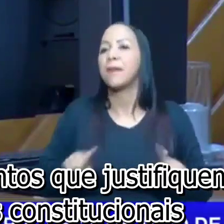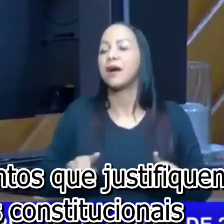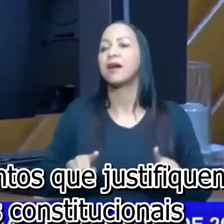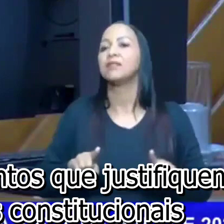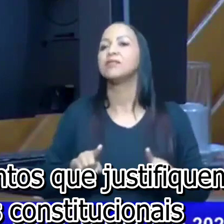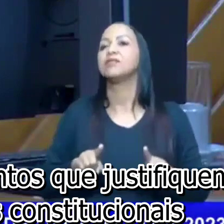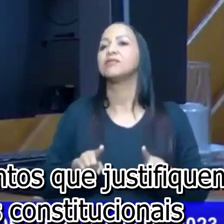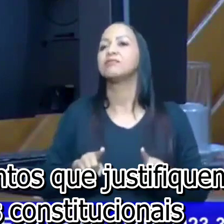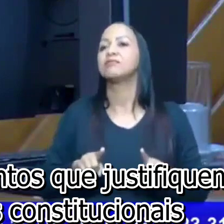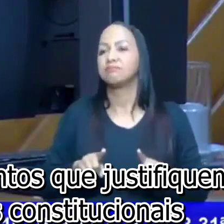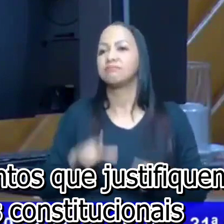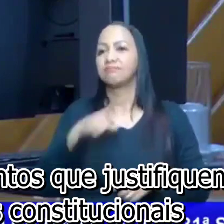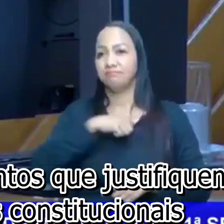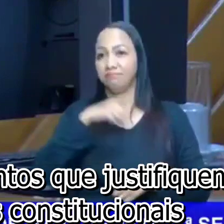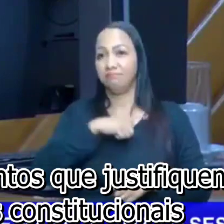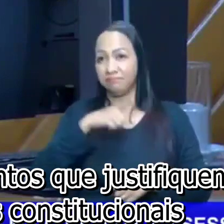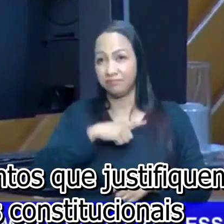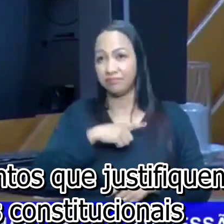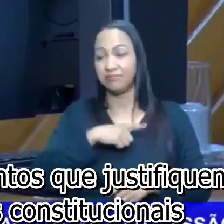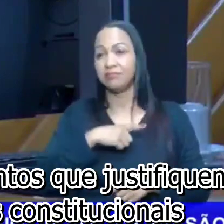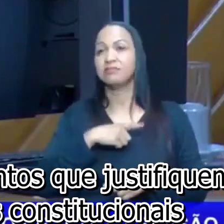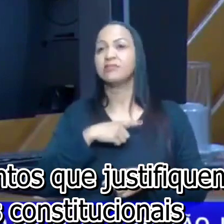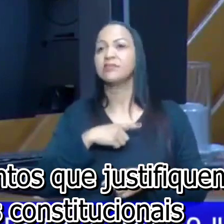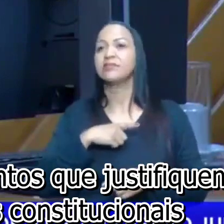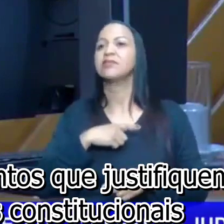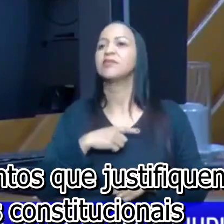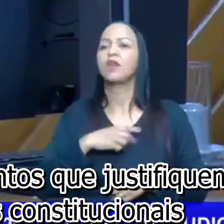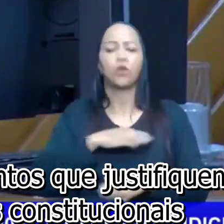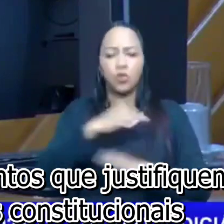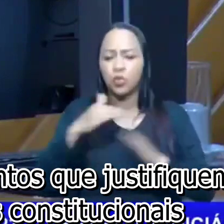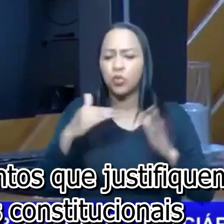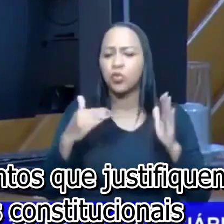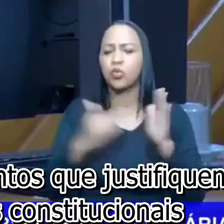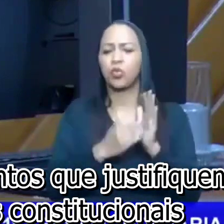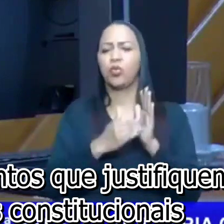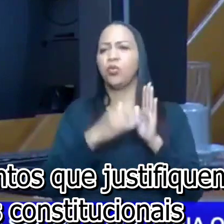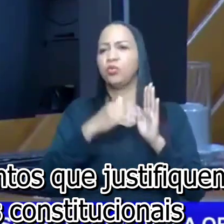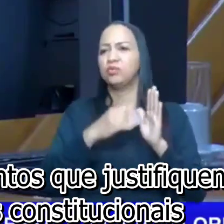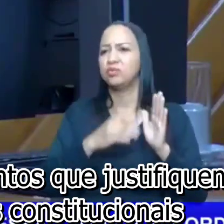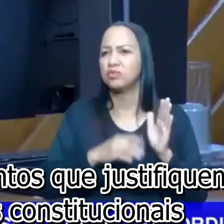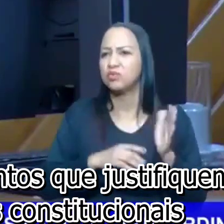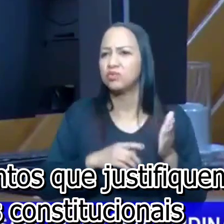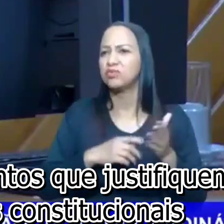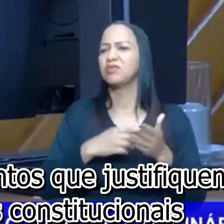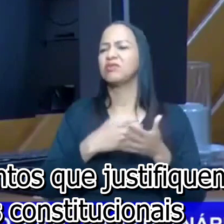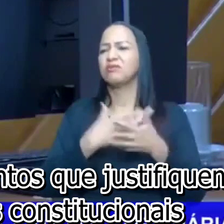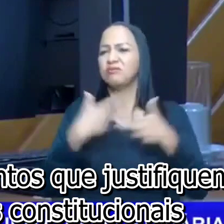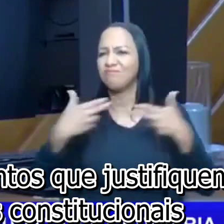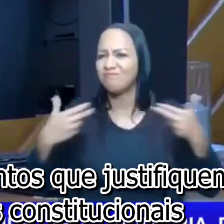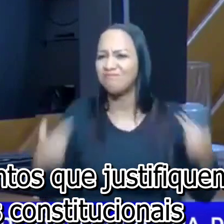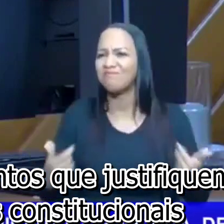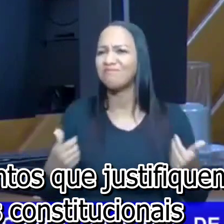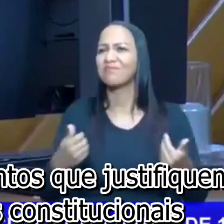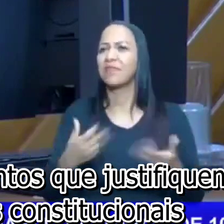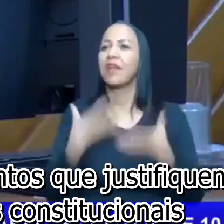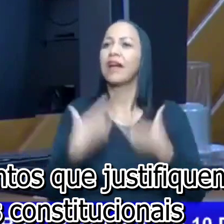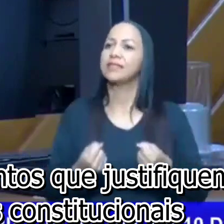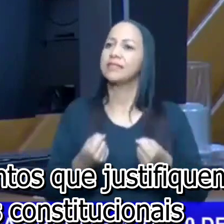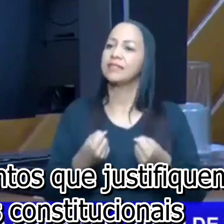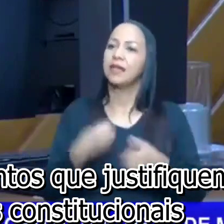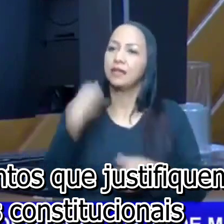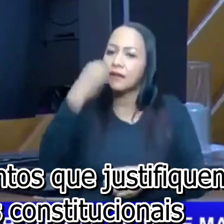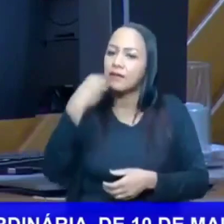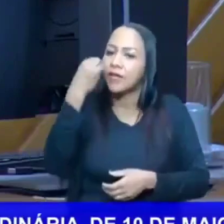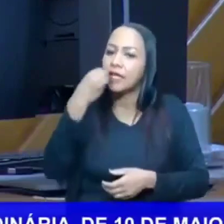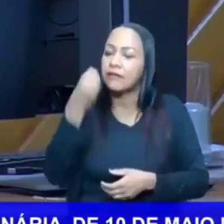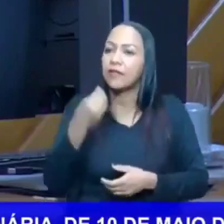que venham aos autos todos os elementos que justifiquem e permitam a verificação da incidência dos